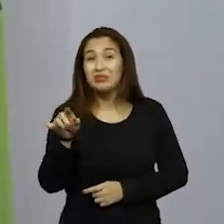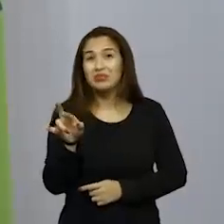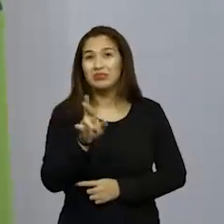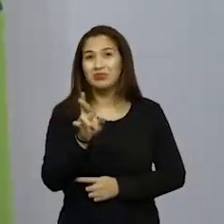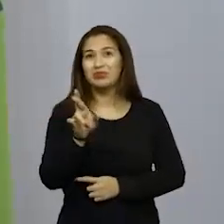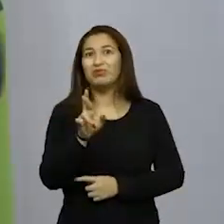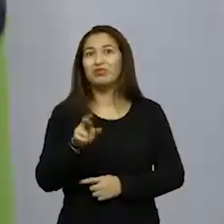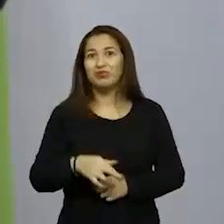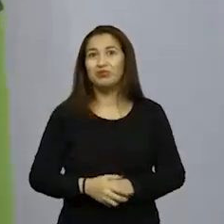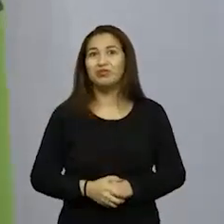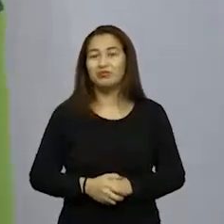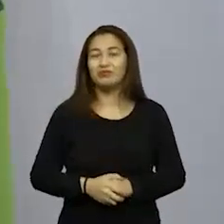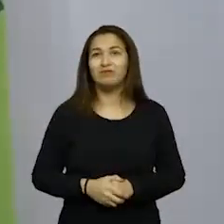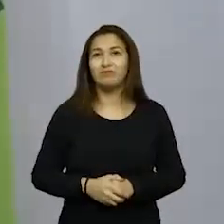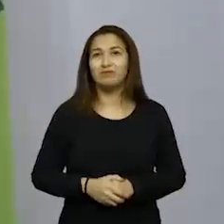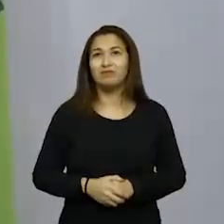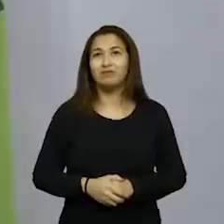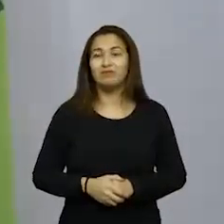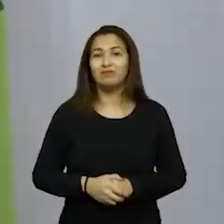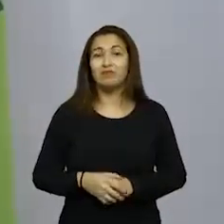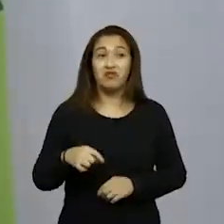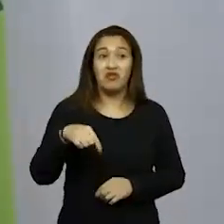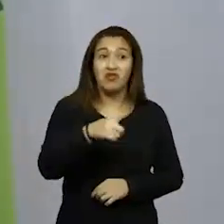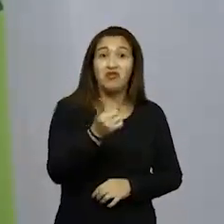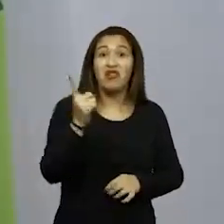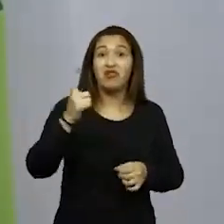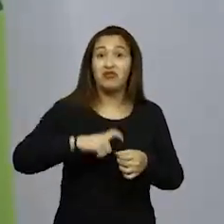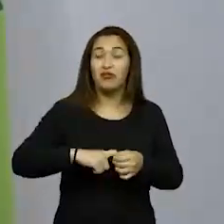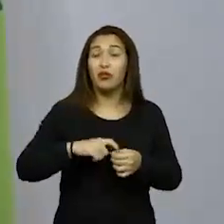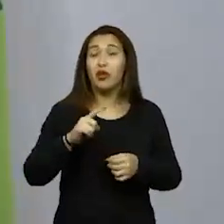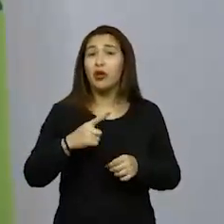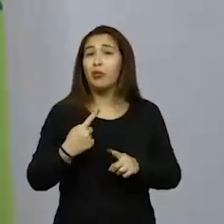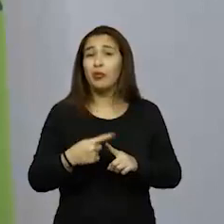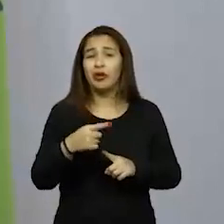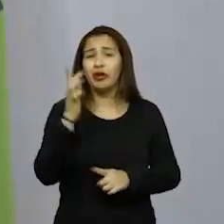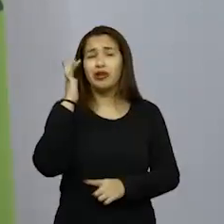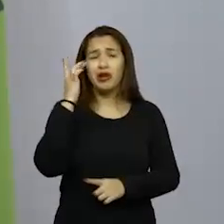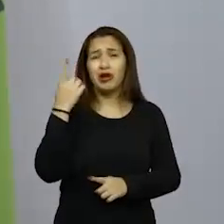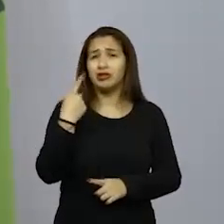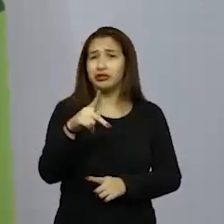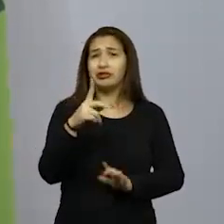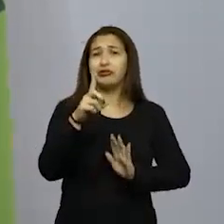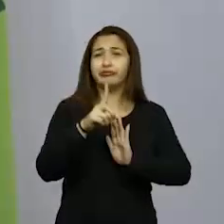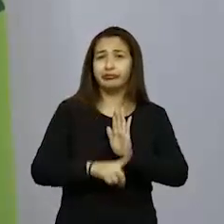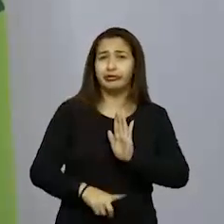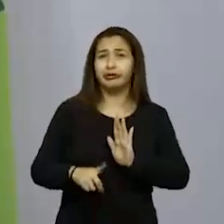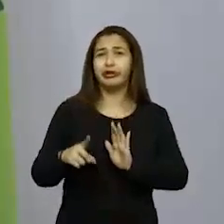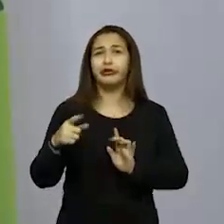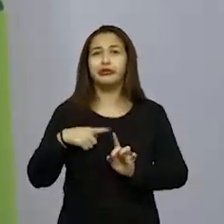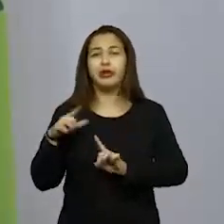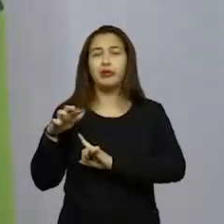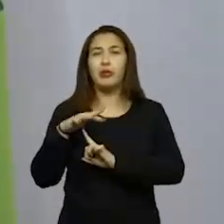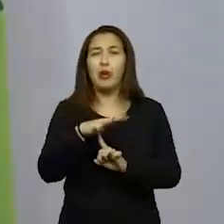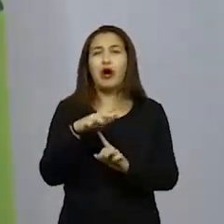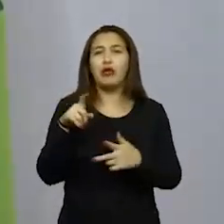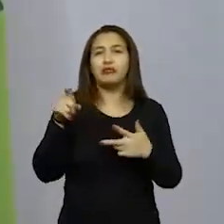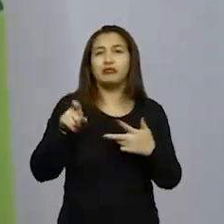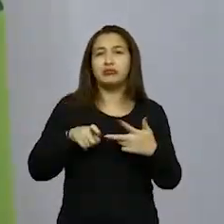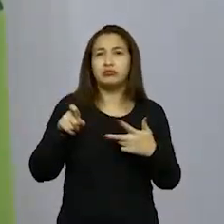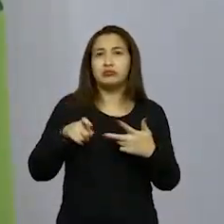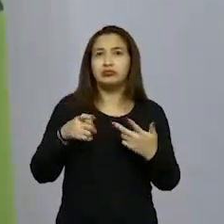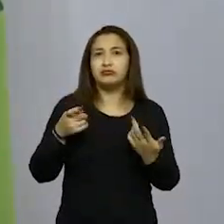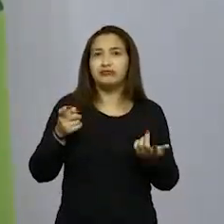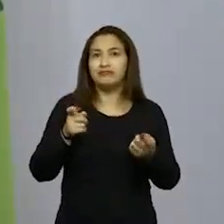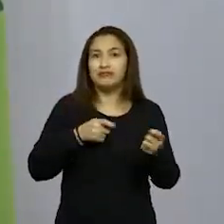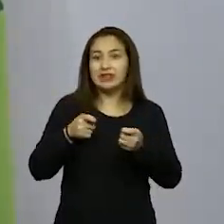R$ 150.000. Só para levá-lo e buscá-lo, porque ele se achou no direito de ter um transporte VIP executivo. Ele se achou